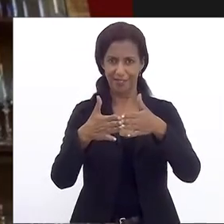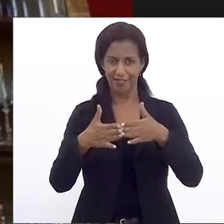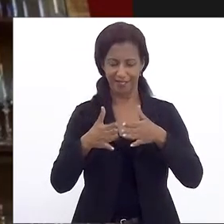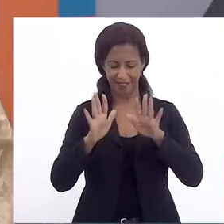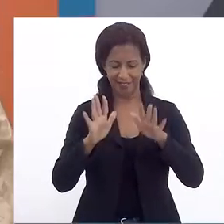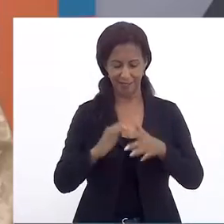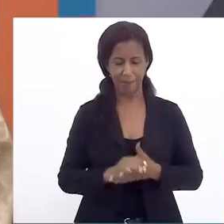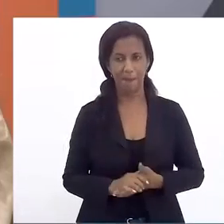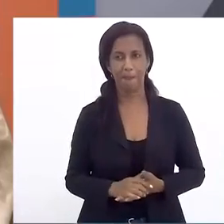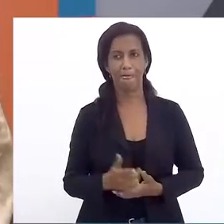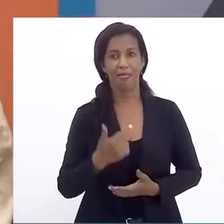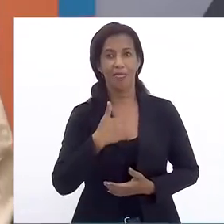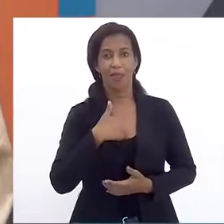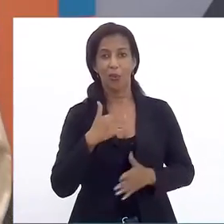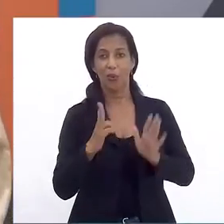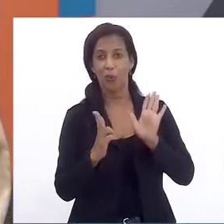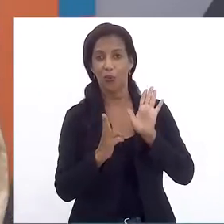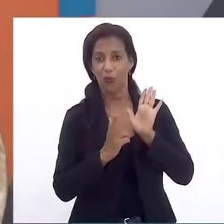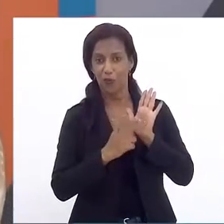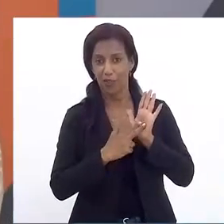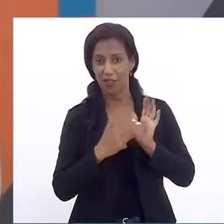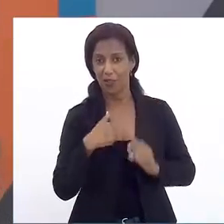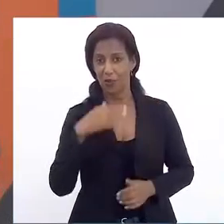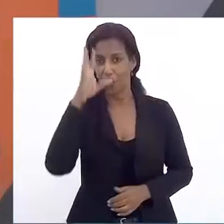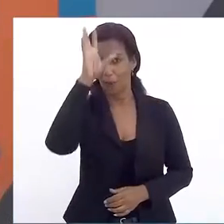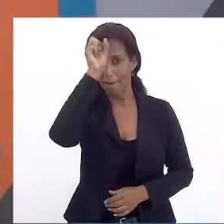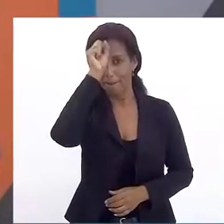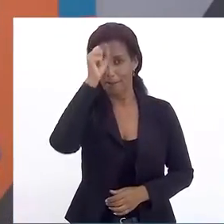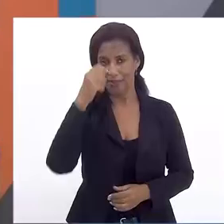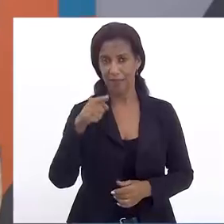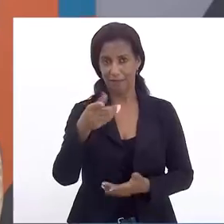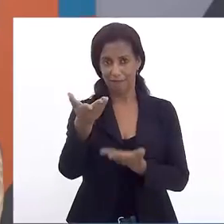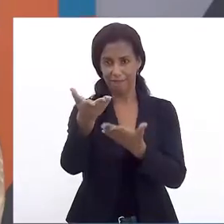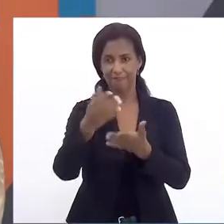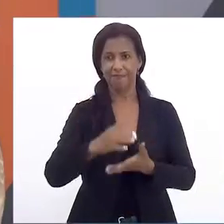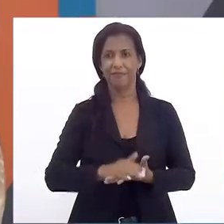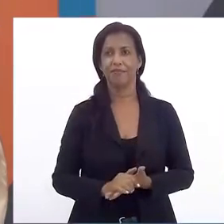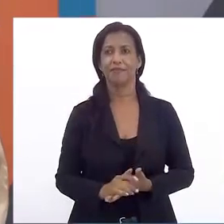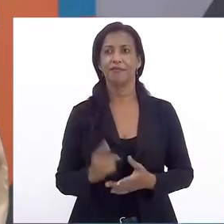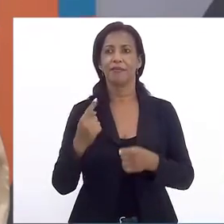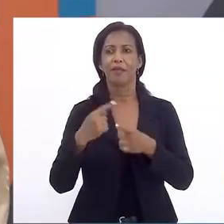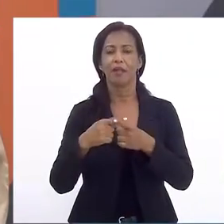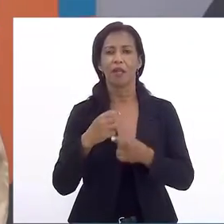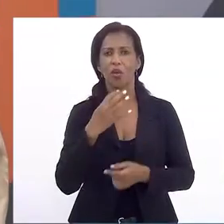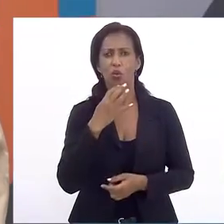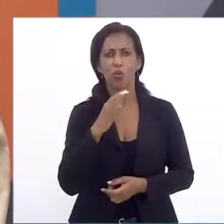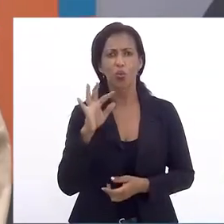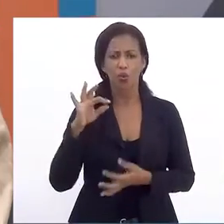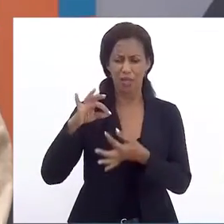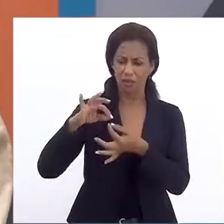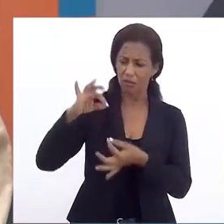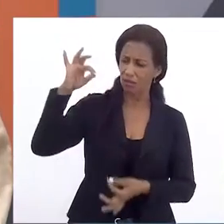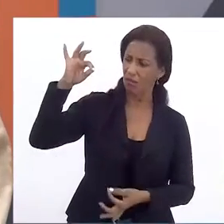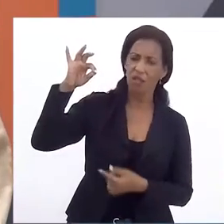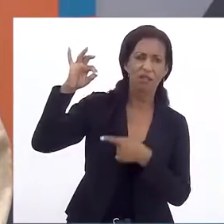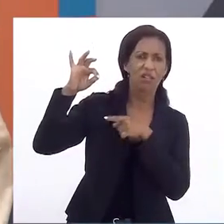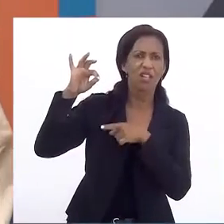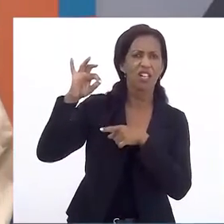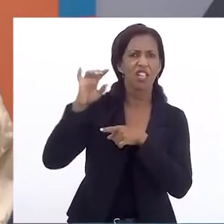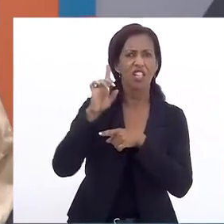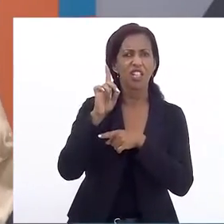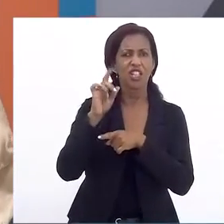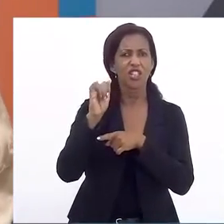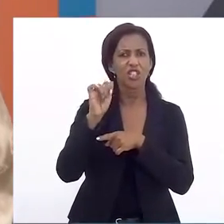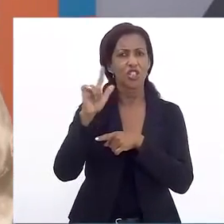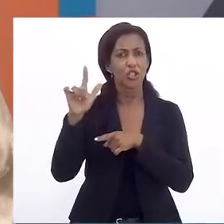até queria lhe pedir uma licença poética, porque eu confesso que eu estou aprendendo demais aqui com a senhora, inclusive, porque eu